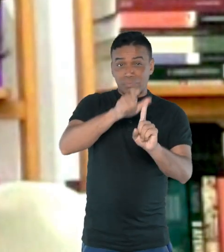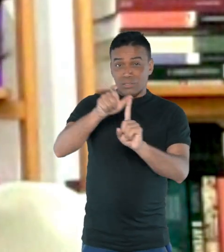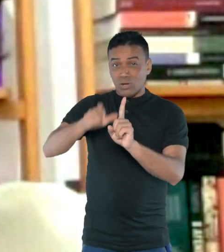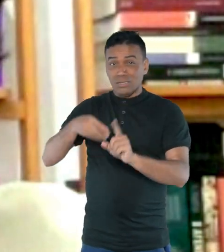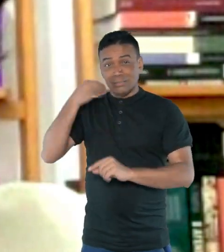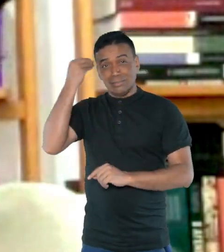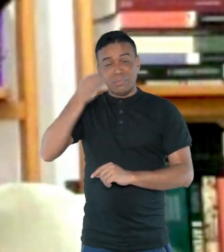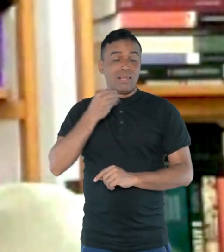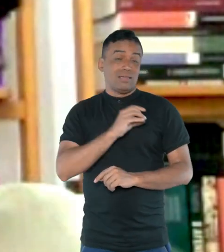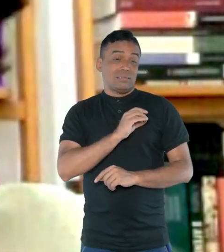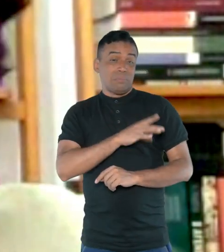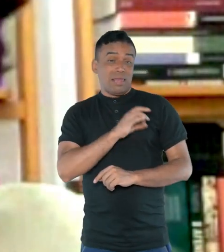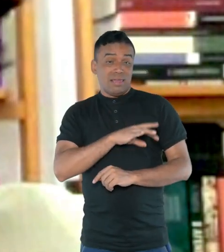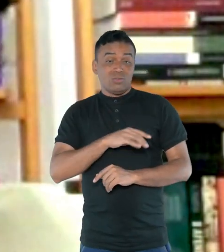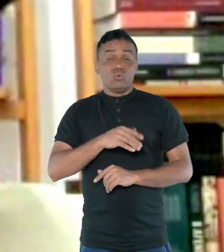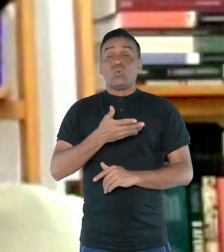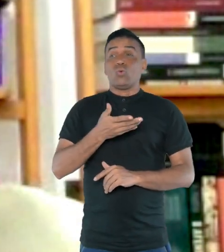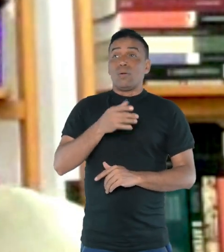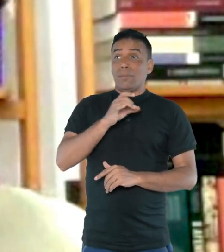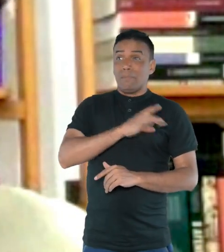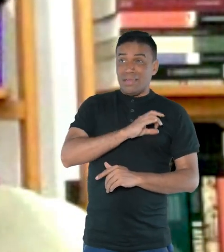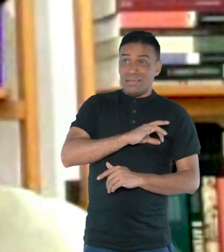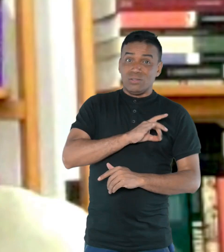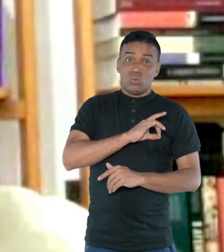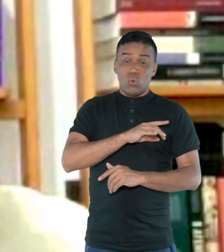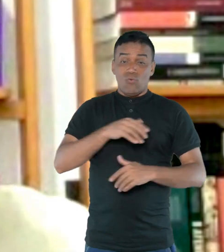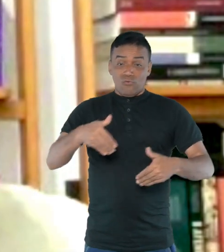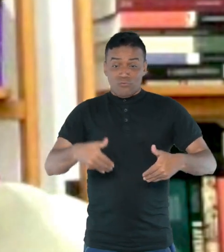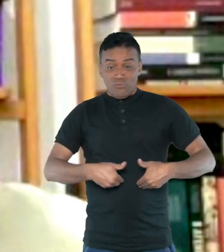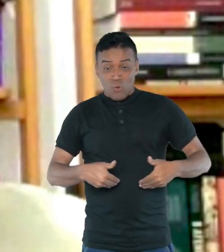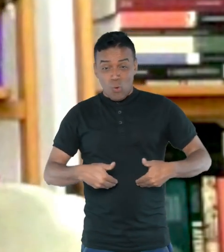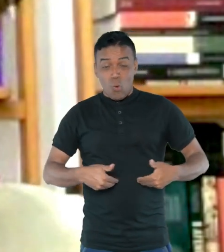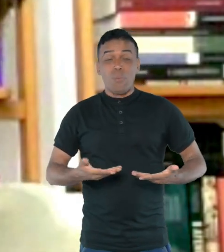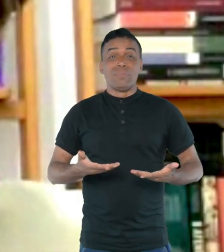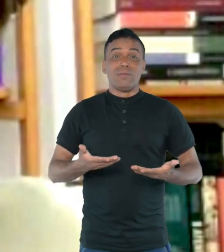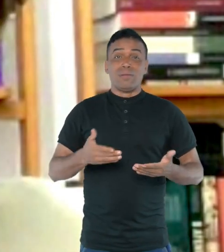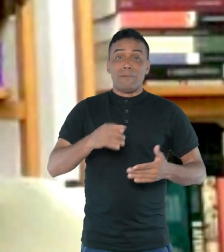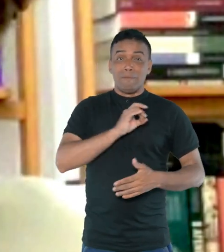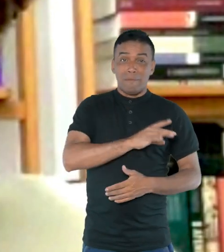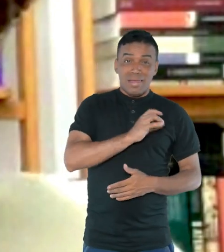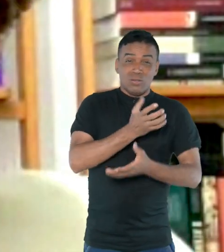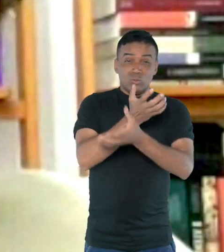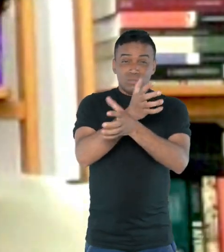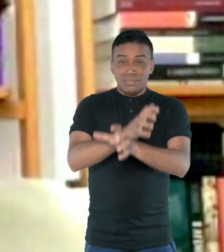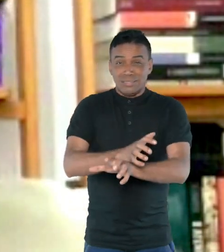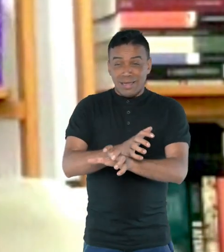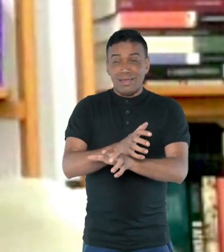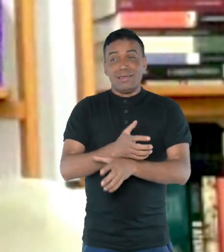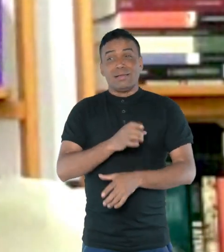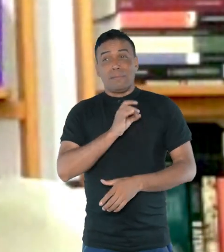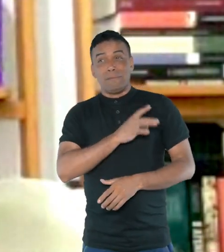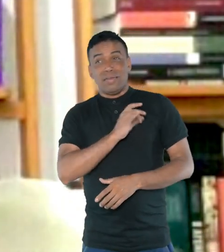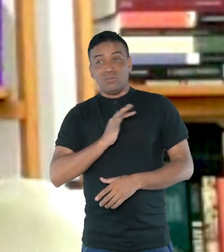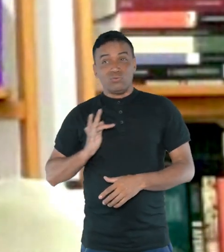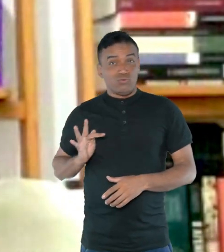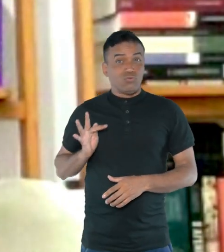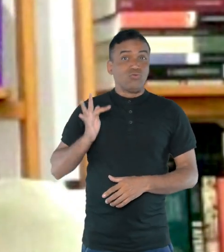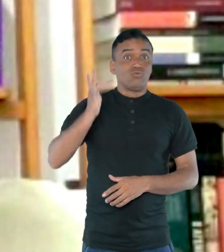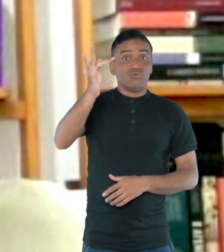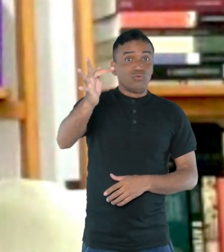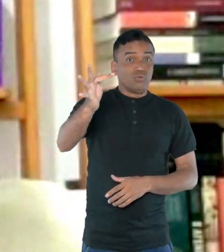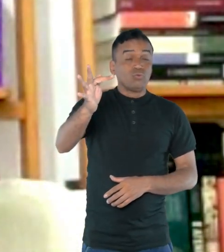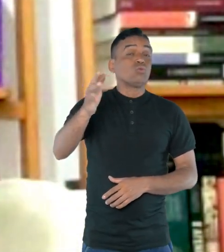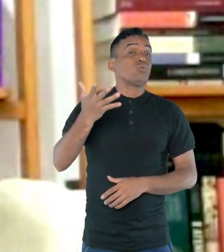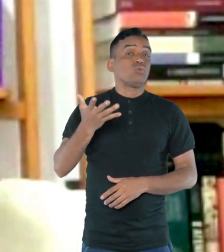experimentam esse medo da fome, esse medo da seca, esse medo do dia de amanhã, esse